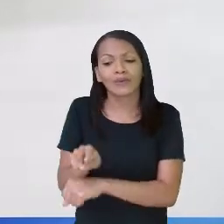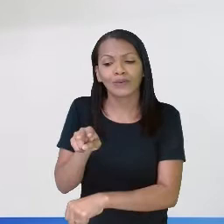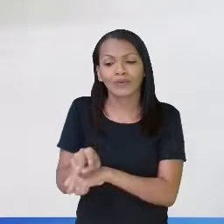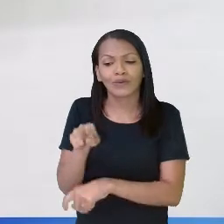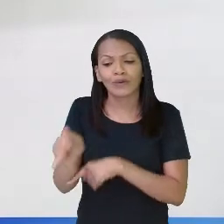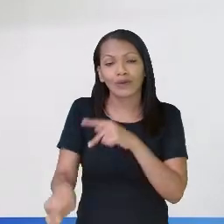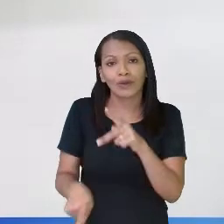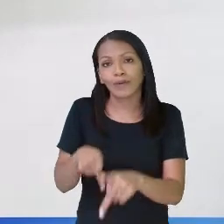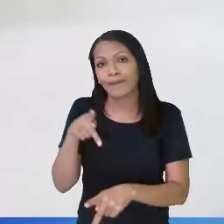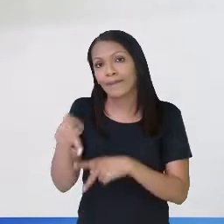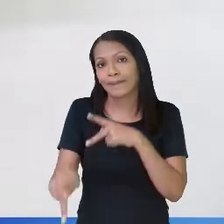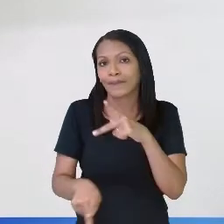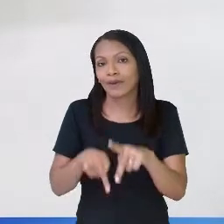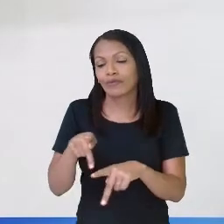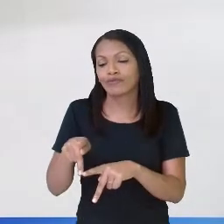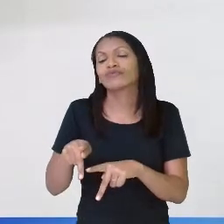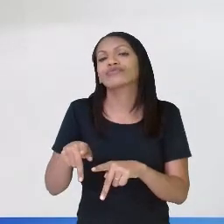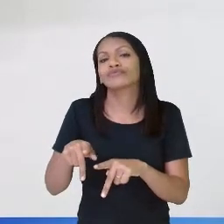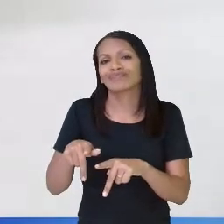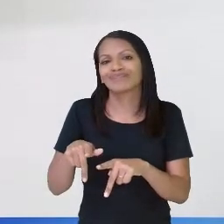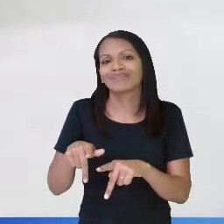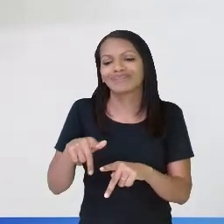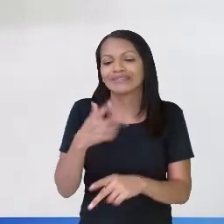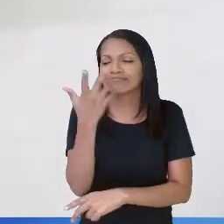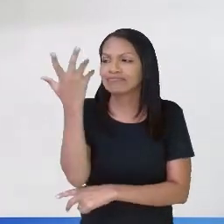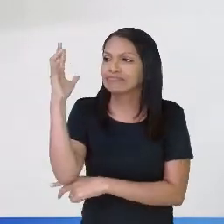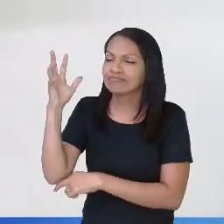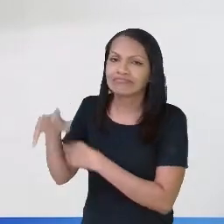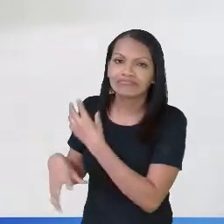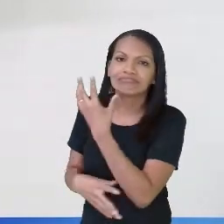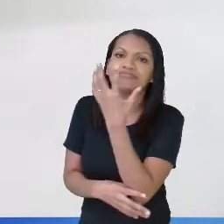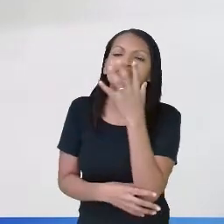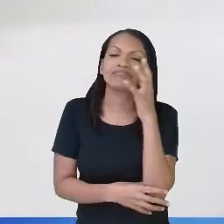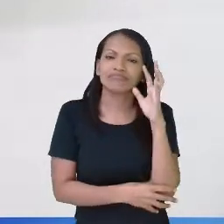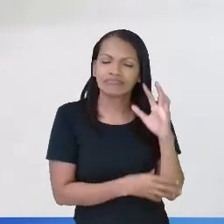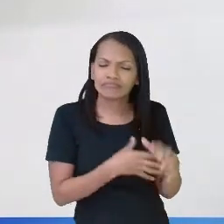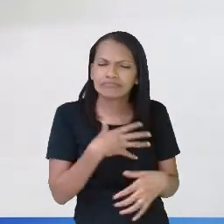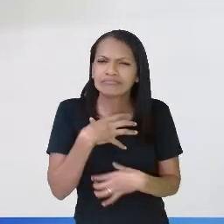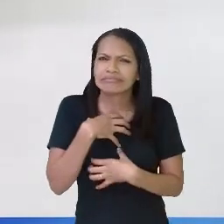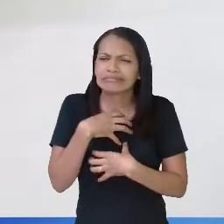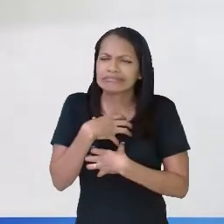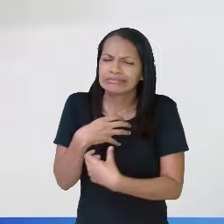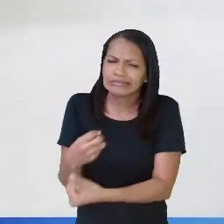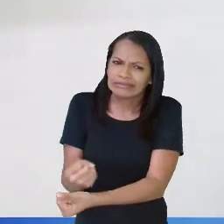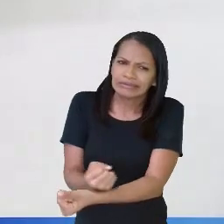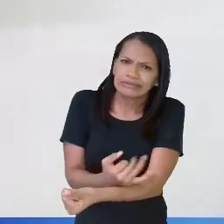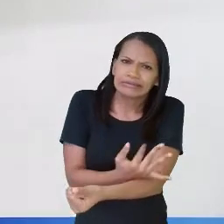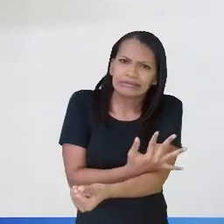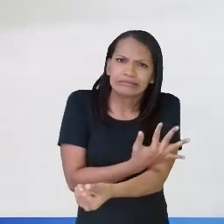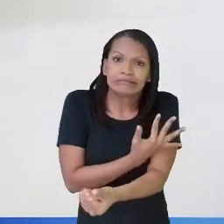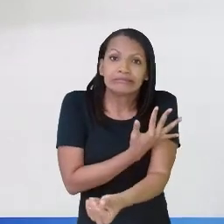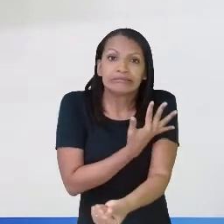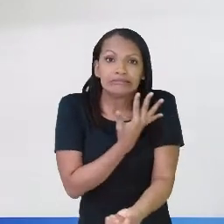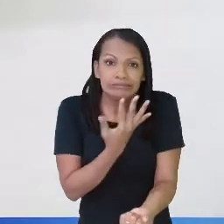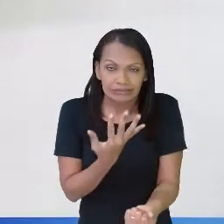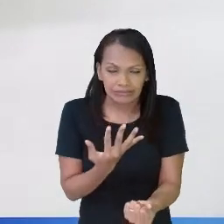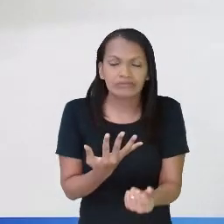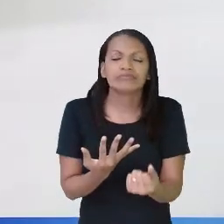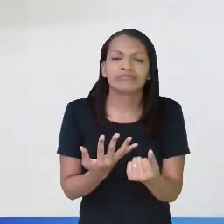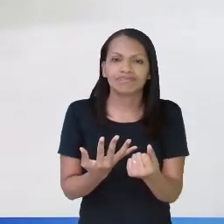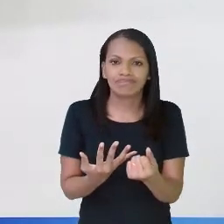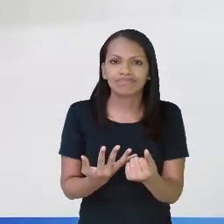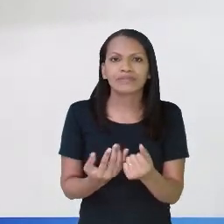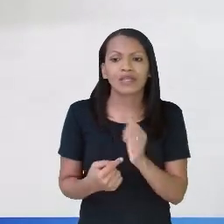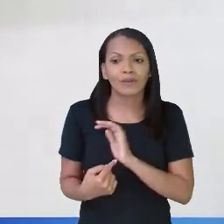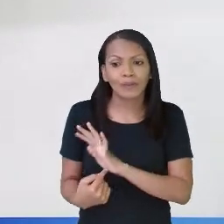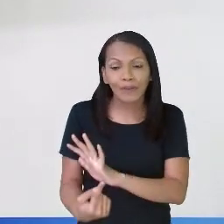terra, da natureza. Então, o poema ele mexe muito com isso, tá? Sentimento, emoção, e expressou bastante